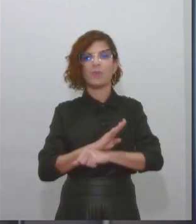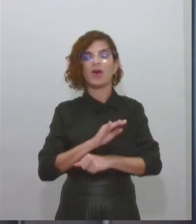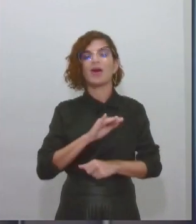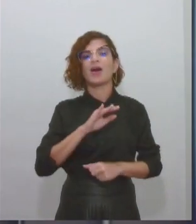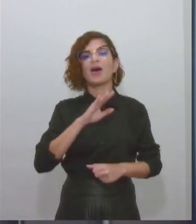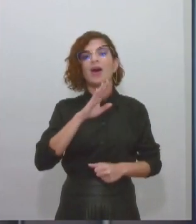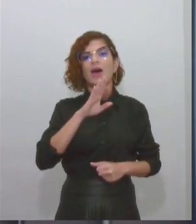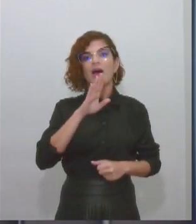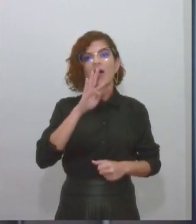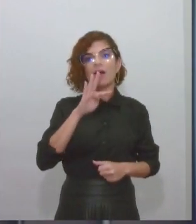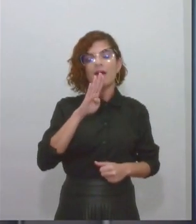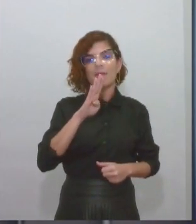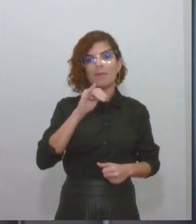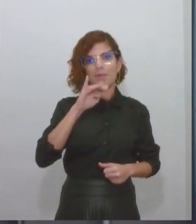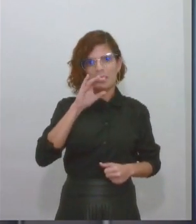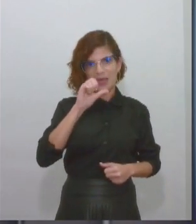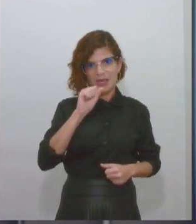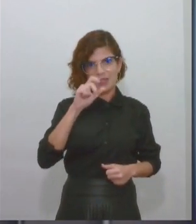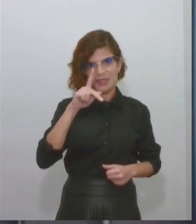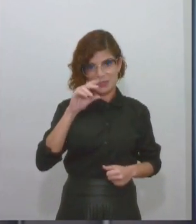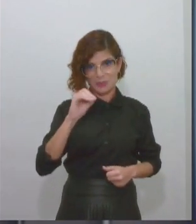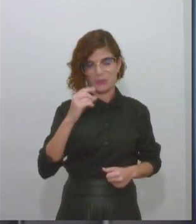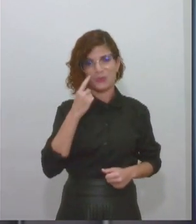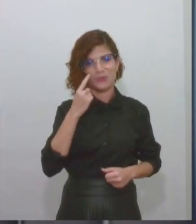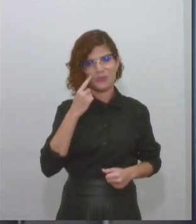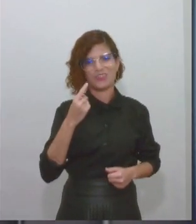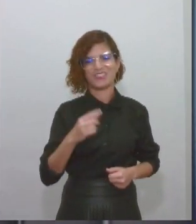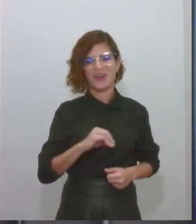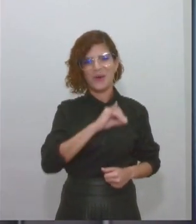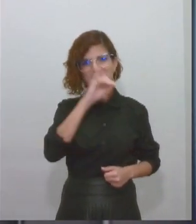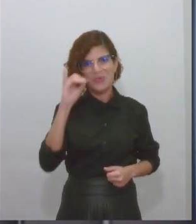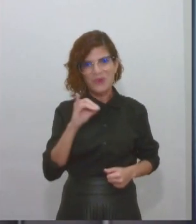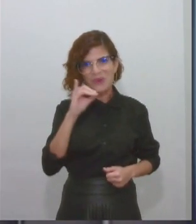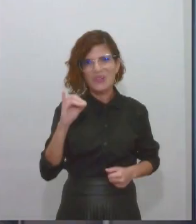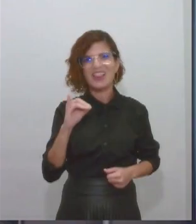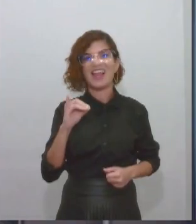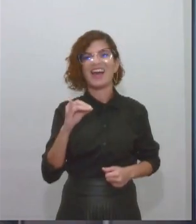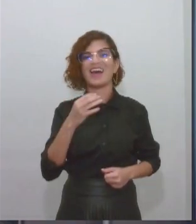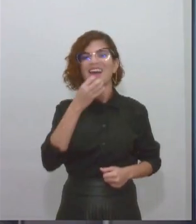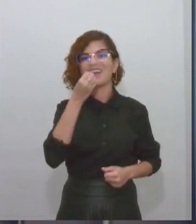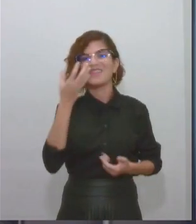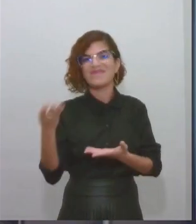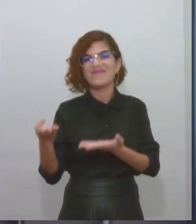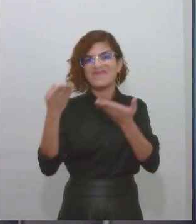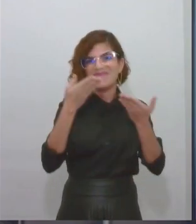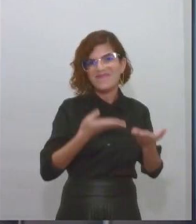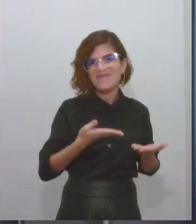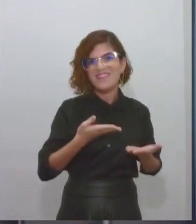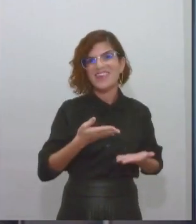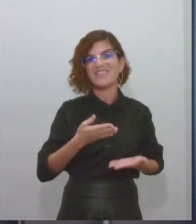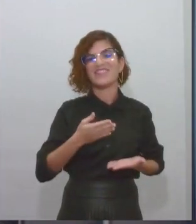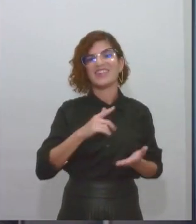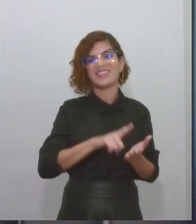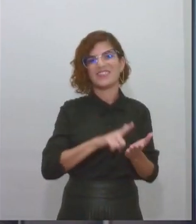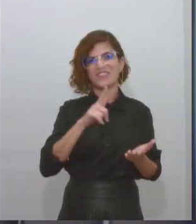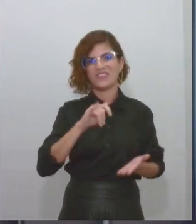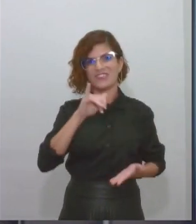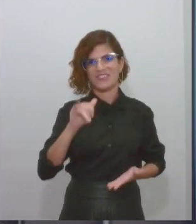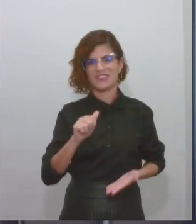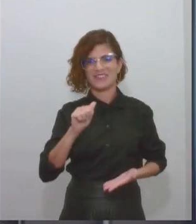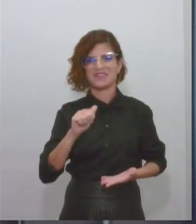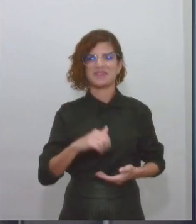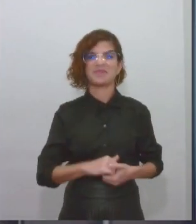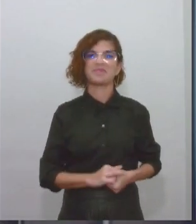Bispo dos Santos. Olá, Josenilson. Seja muito bem-vindo ao Jornal da Alese. Olá,